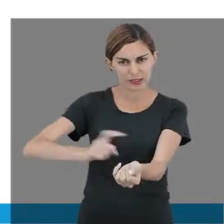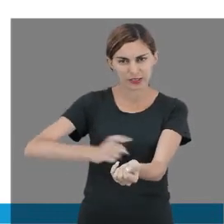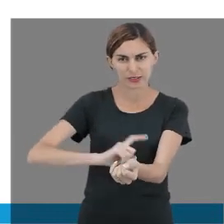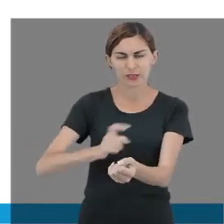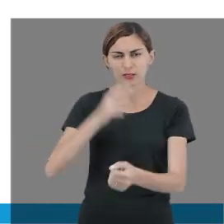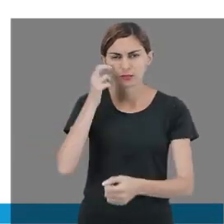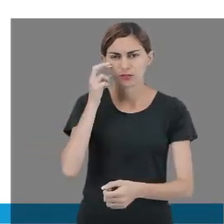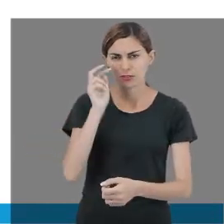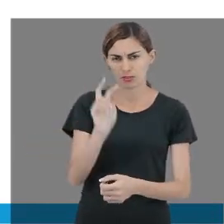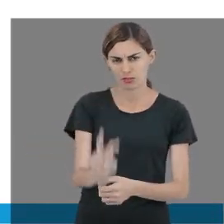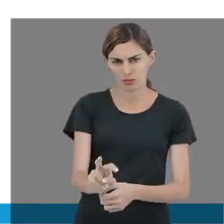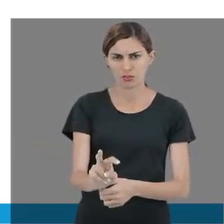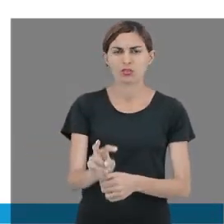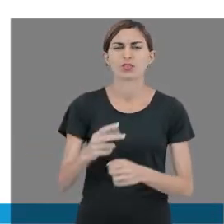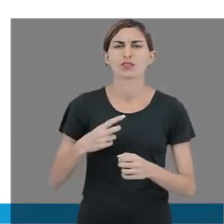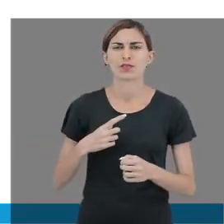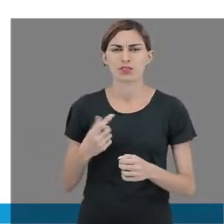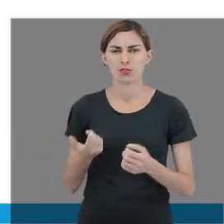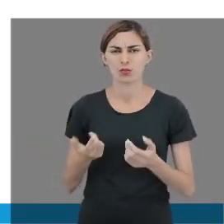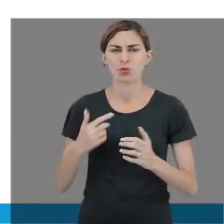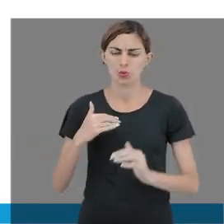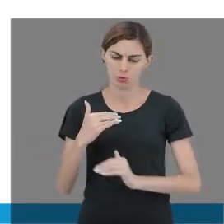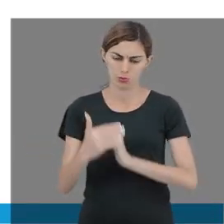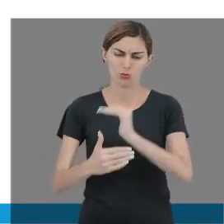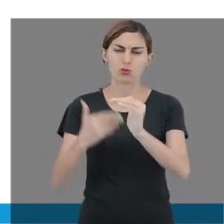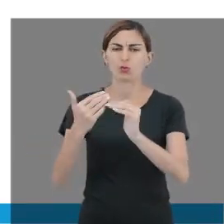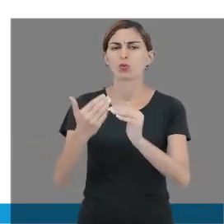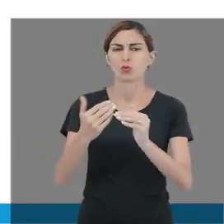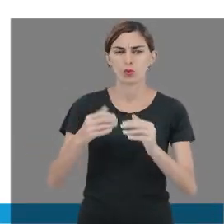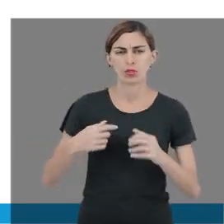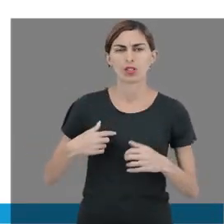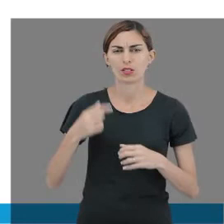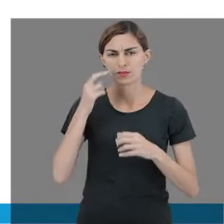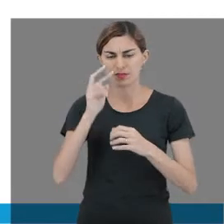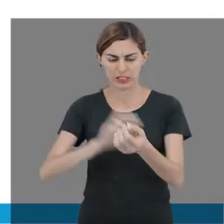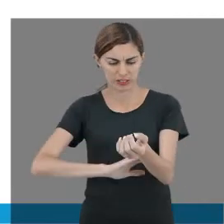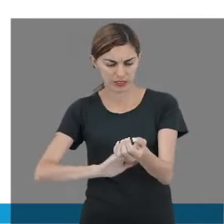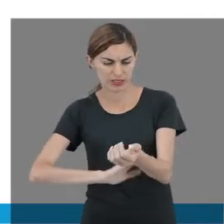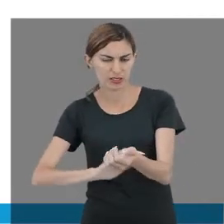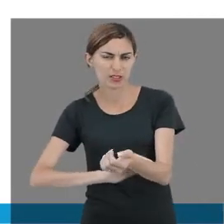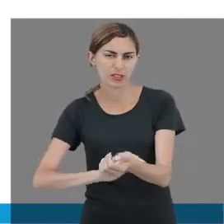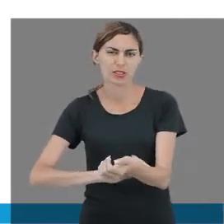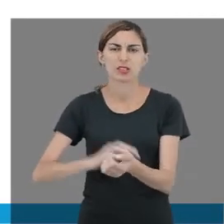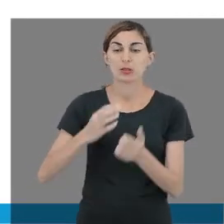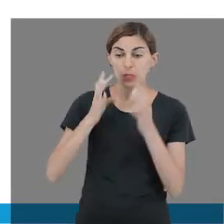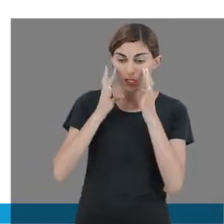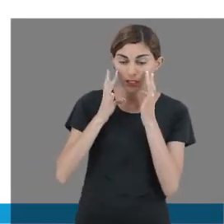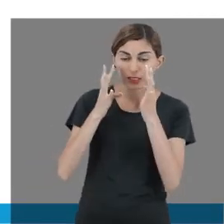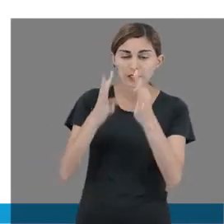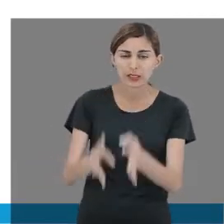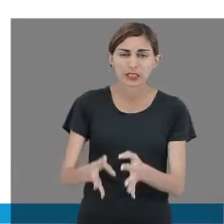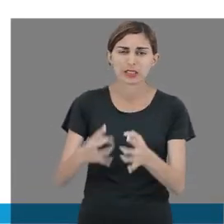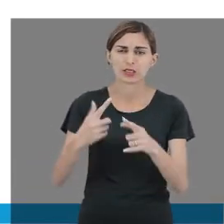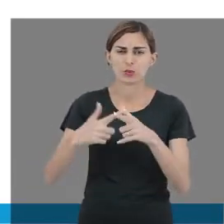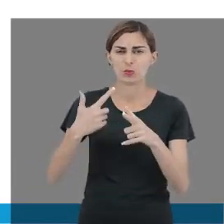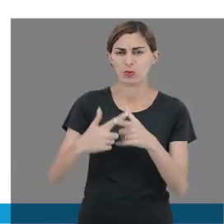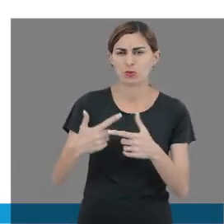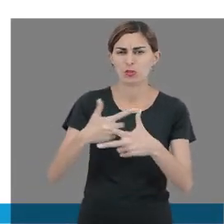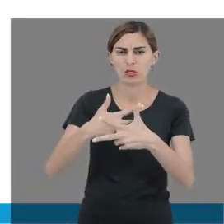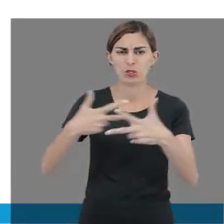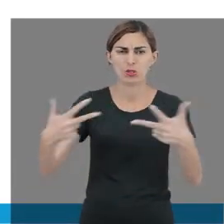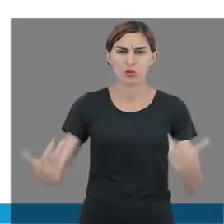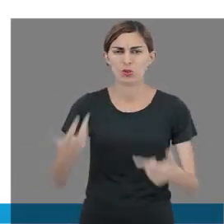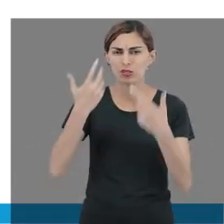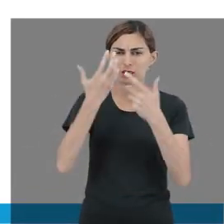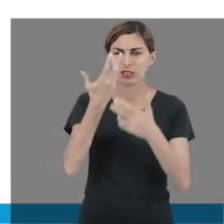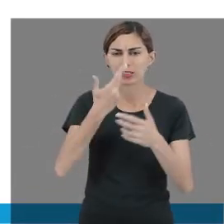que o paciente neurológico, quando tem um comprometimento grave, pode ter uma irritabilidade, mas chamava a atenção de ser uma coisa muito exacerbada, a ponto de crianças chorarem